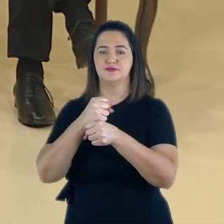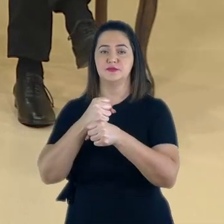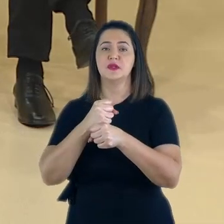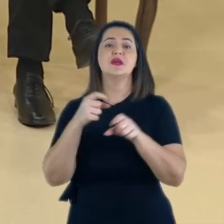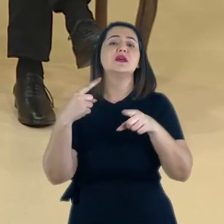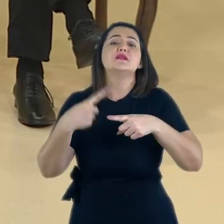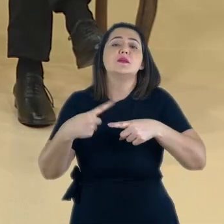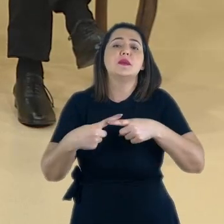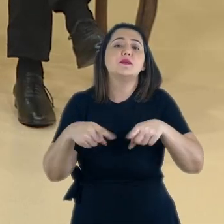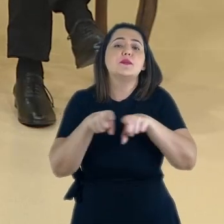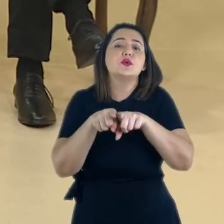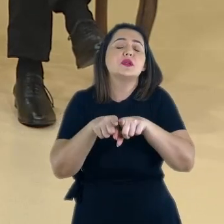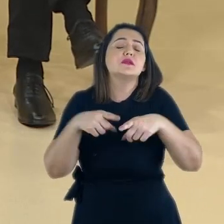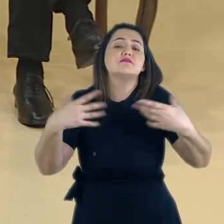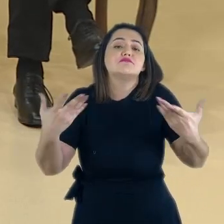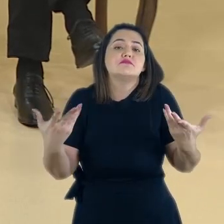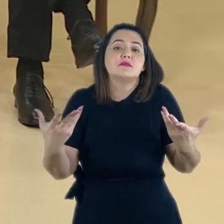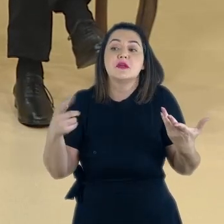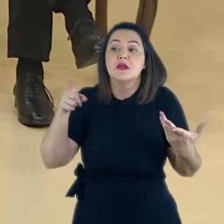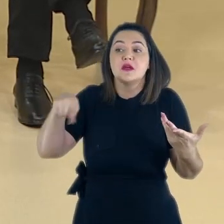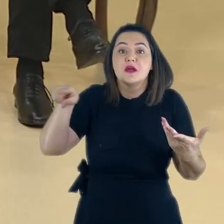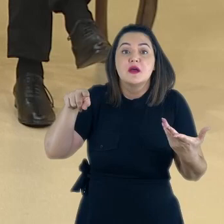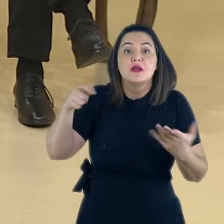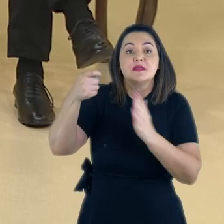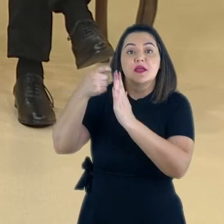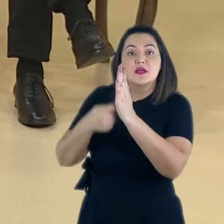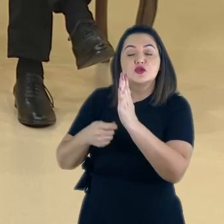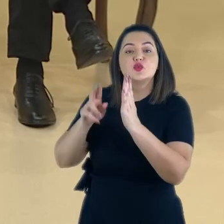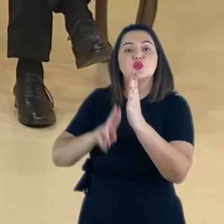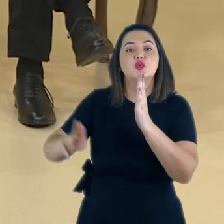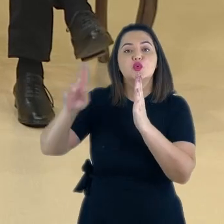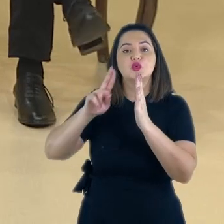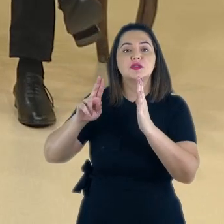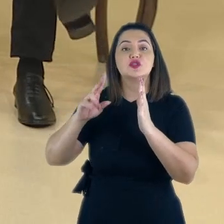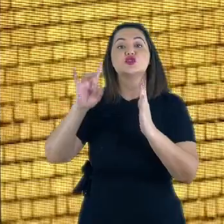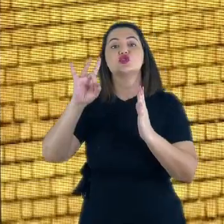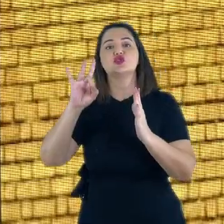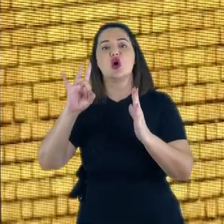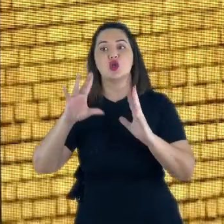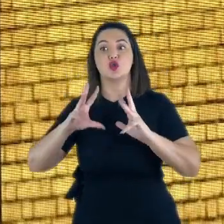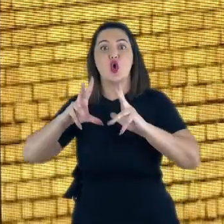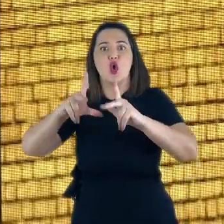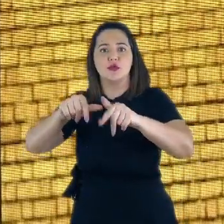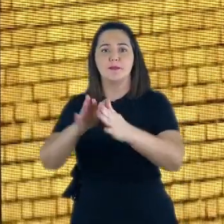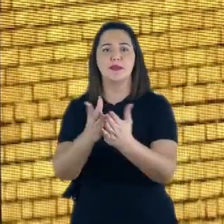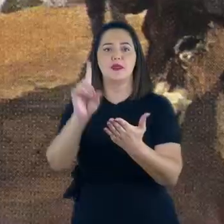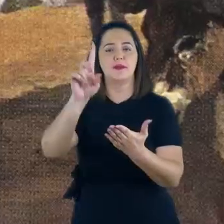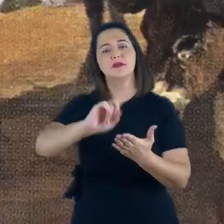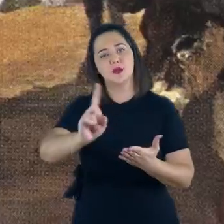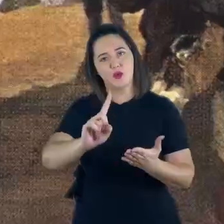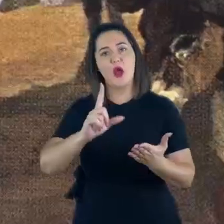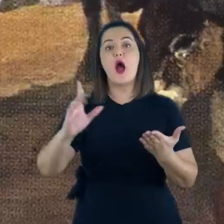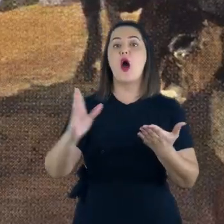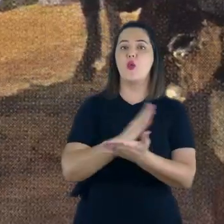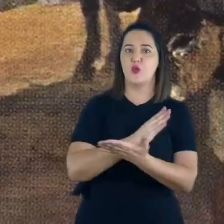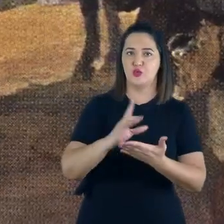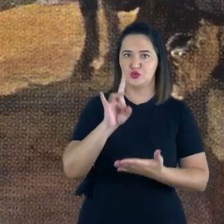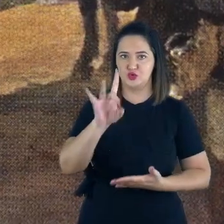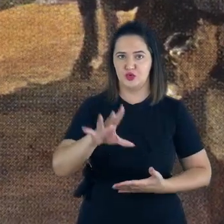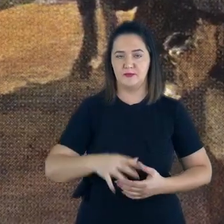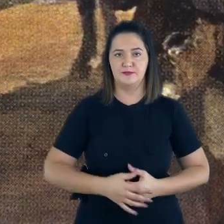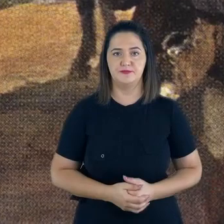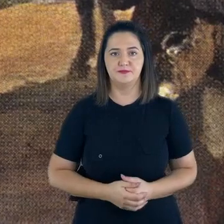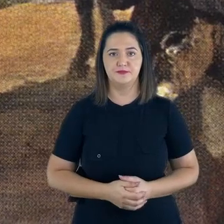tipo de profecia específica, mas não para todos, tá bem? Vamos por partes. Então, vamos lá. A expressão